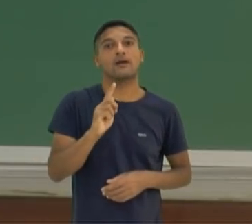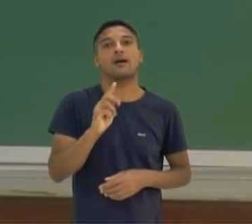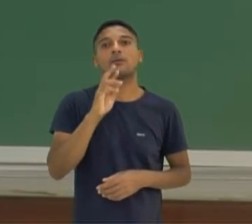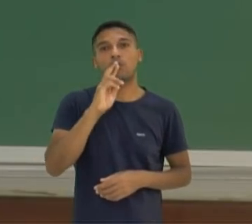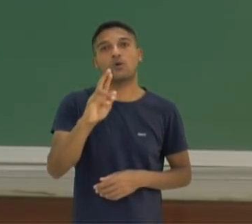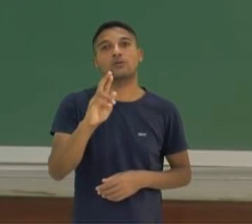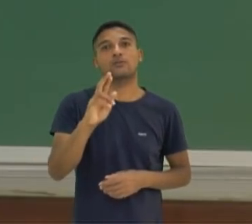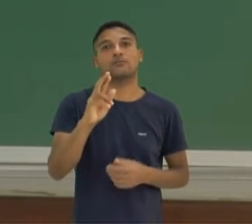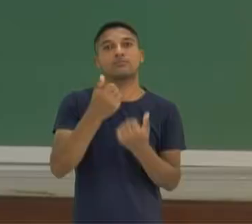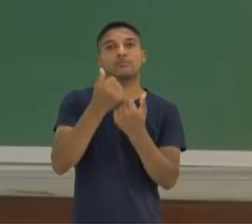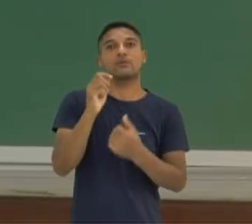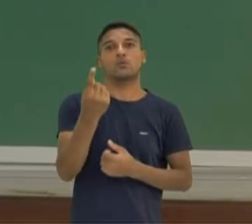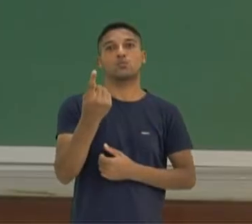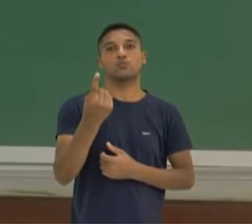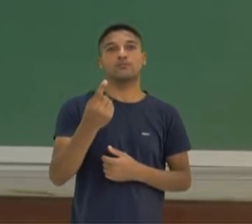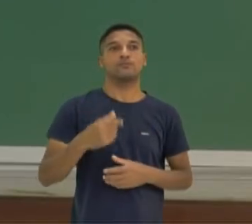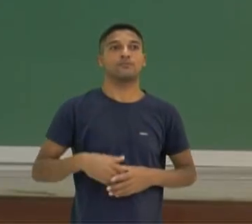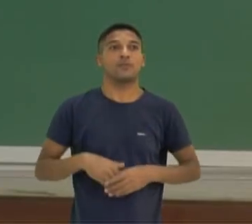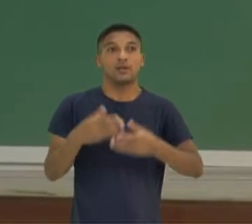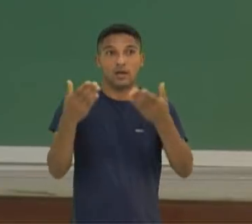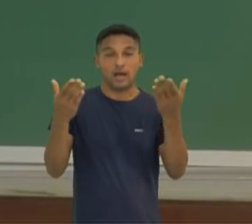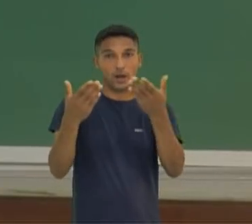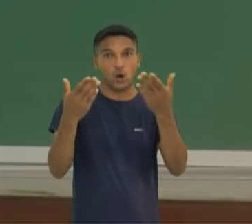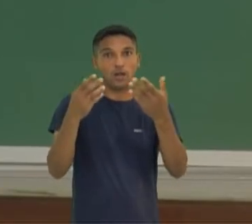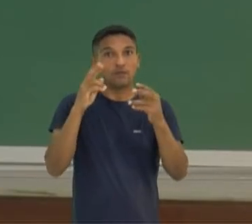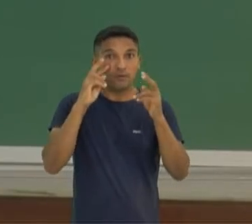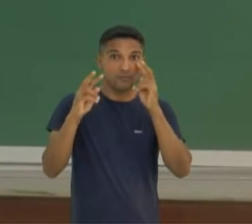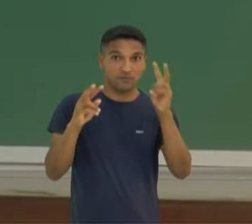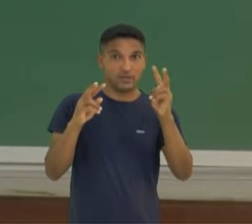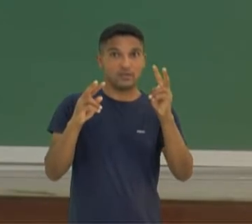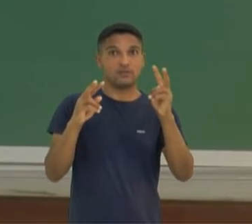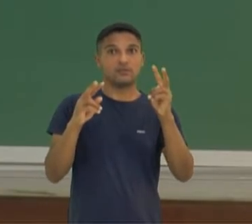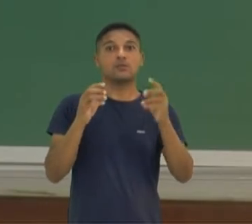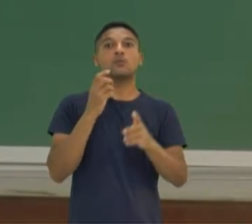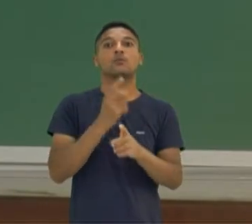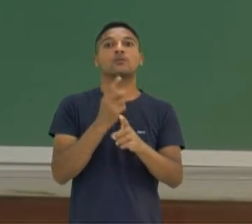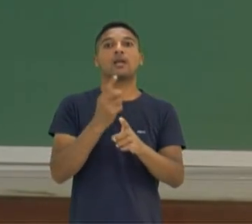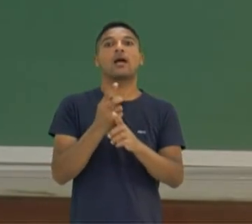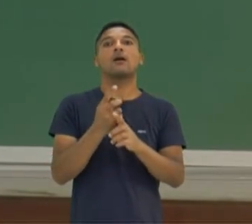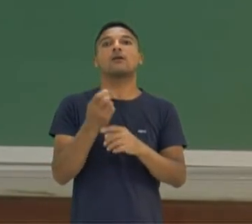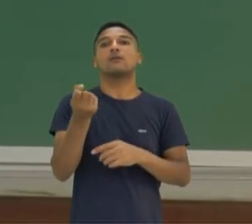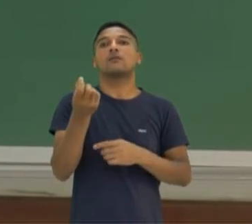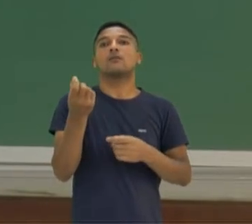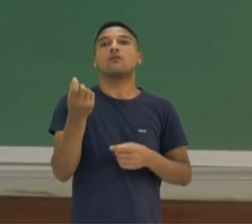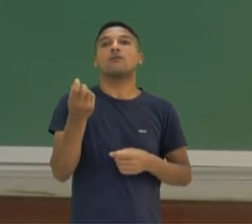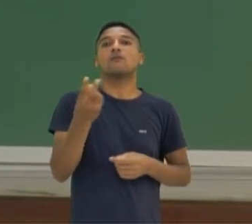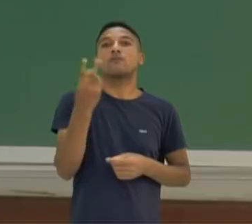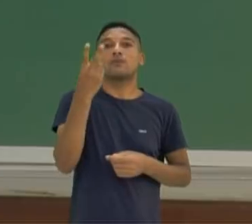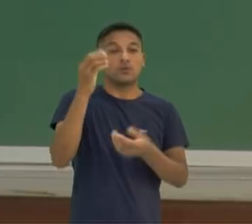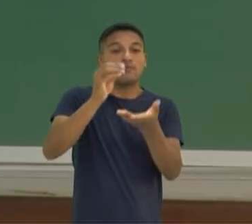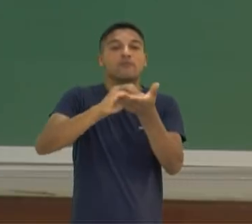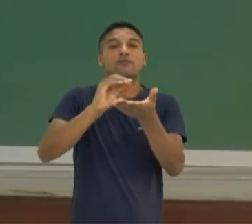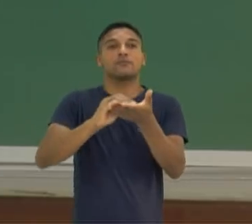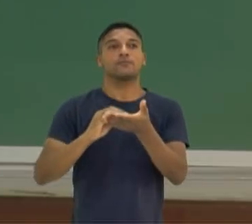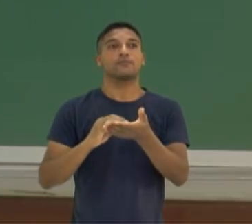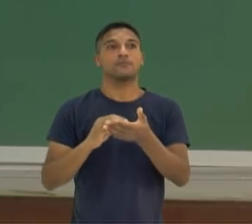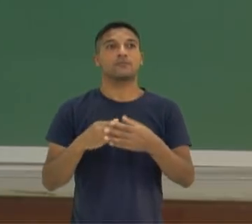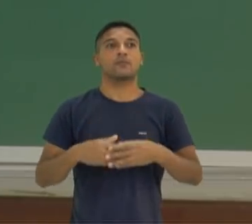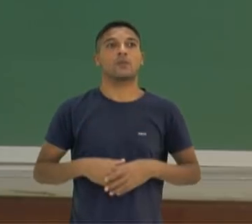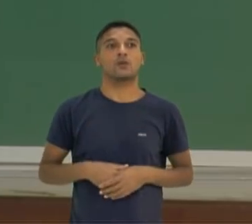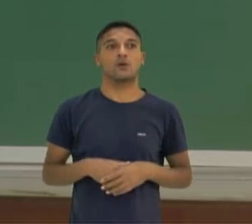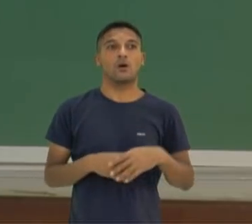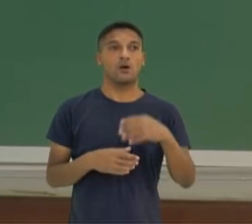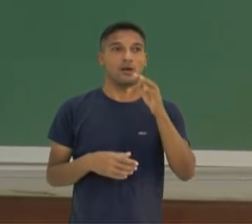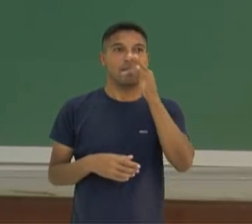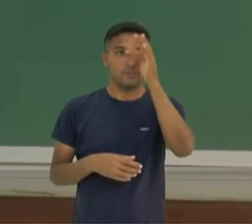que valor que está faltando. Vimos que a flor amarela é igual a 1, vamos substituindo os valores. A flor